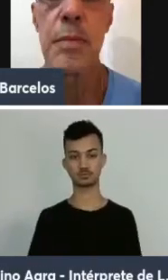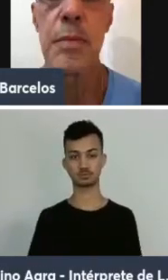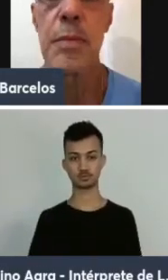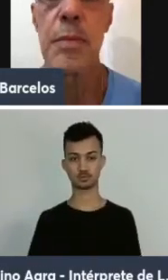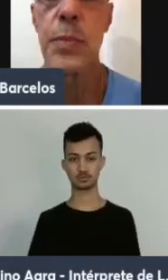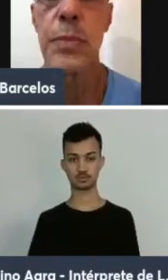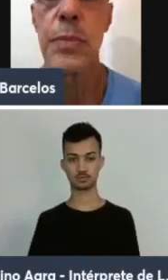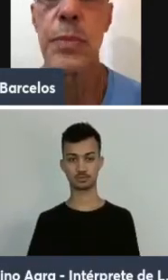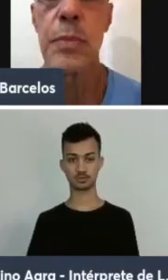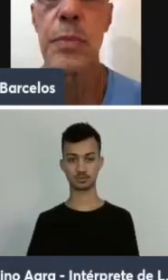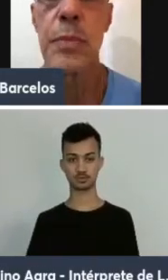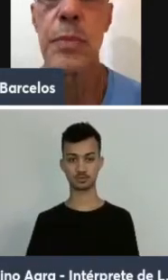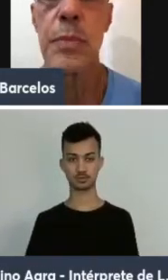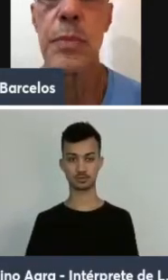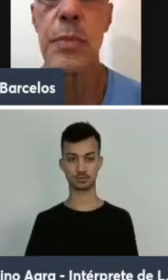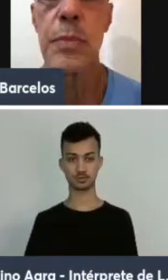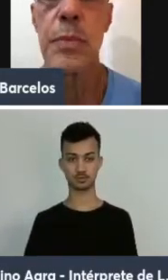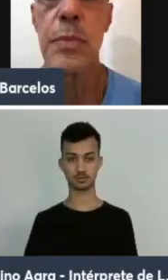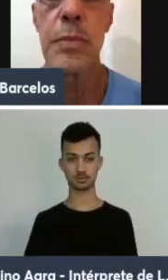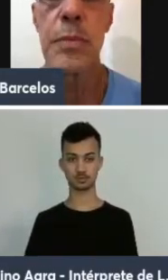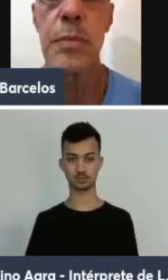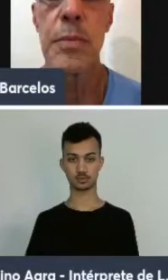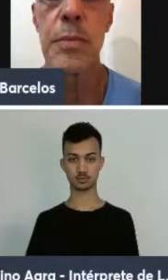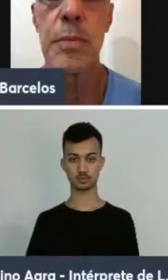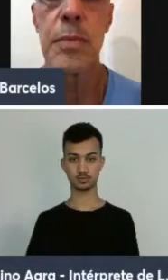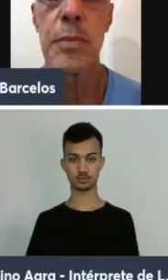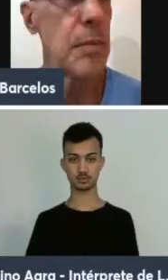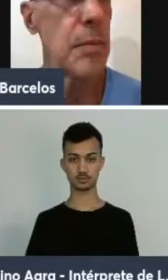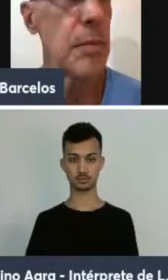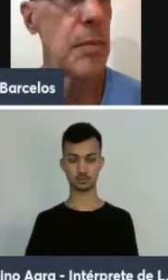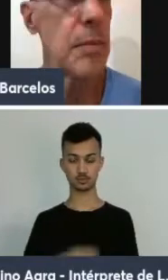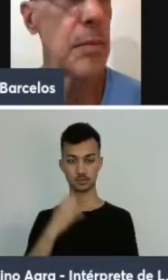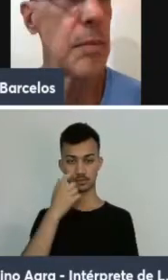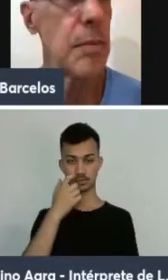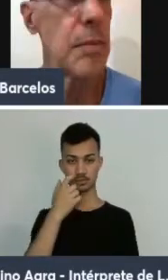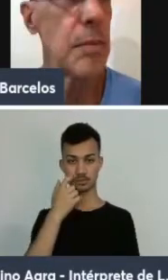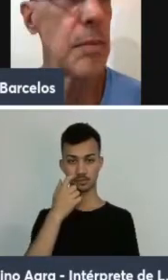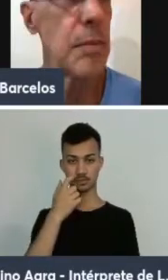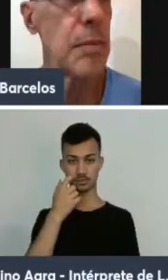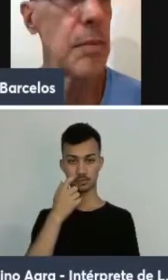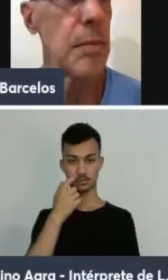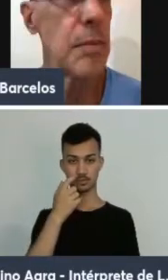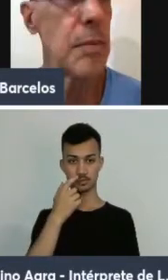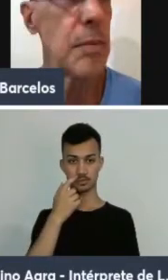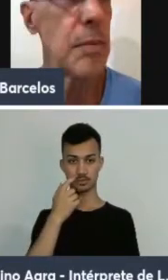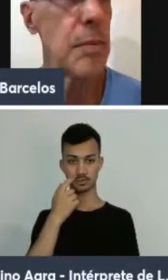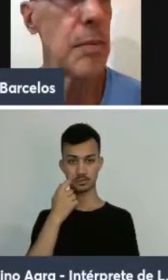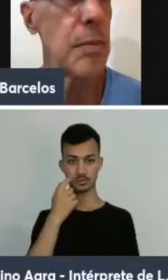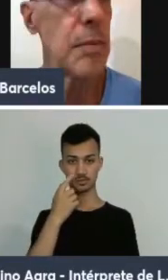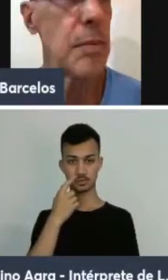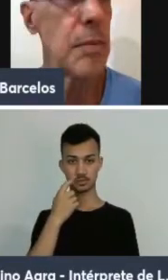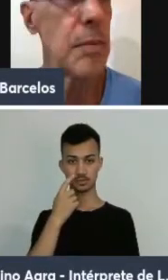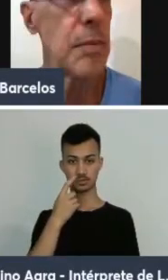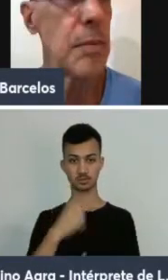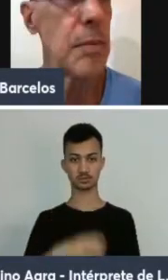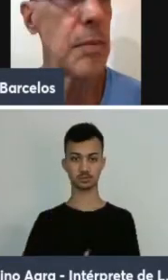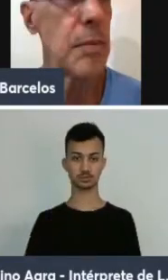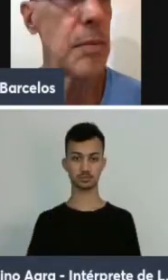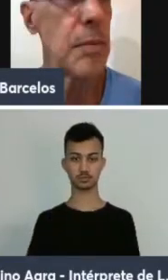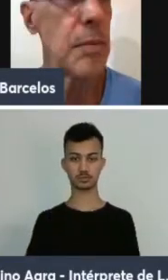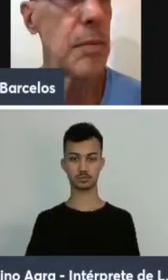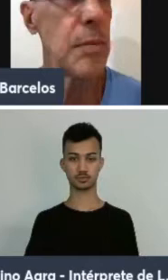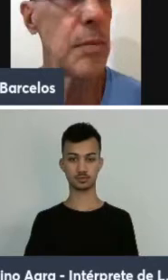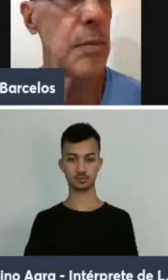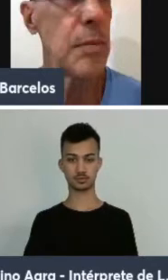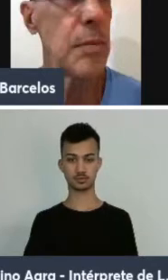Eu não sei como é que seria a introdução que eu queria fazer, mas eu acredito que a ideia é começar já a contar a minha história, né, lá desde